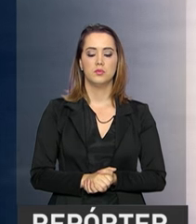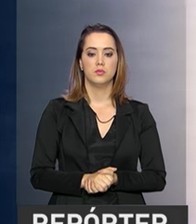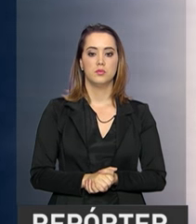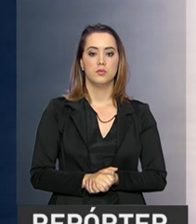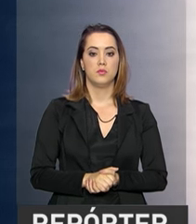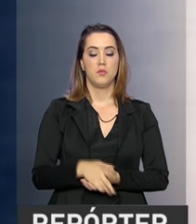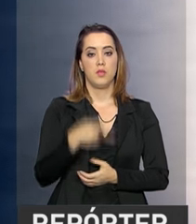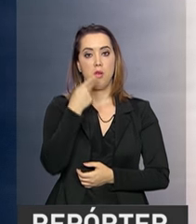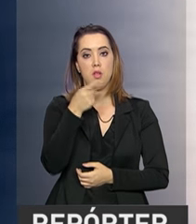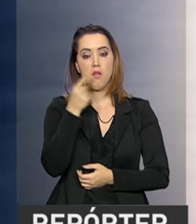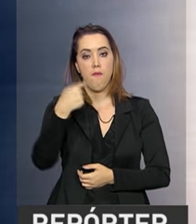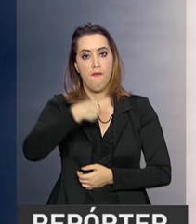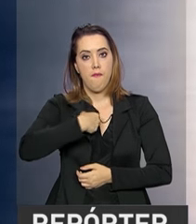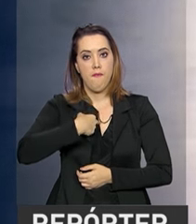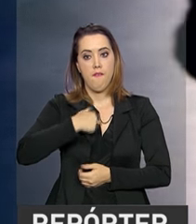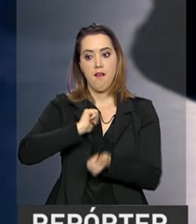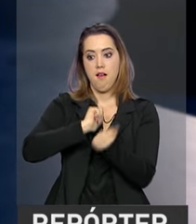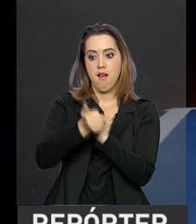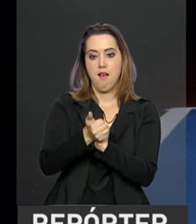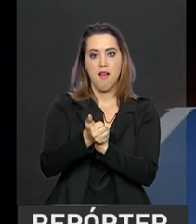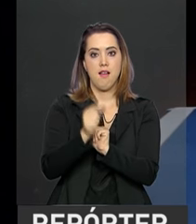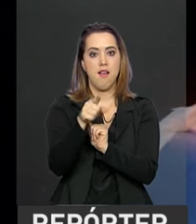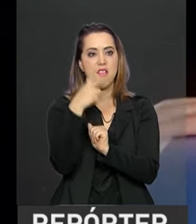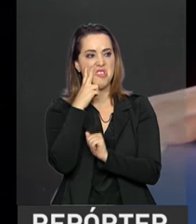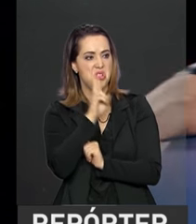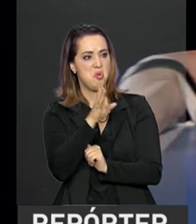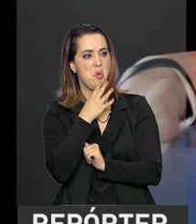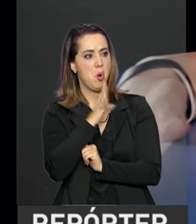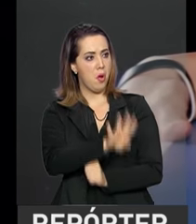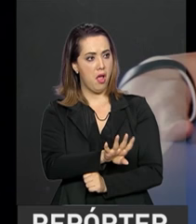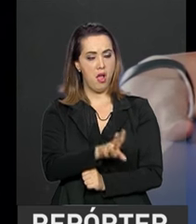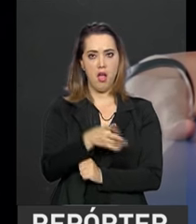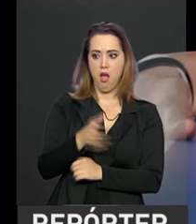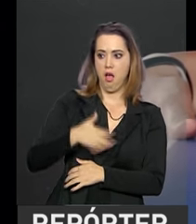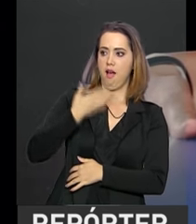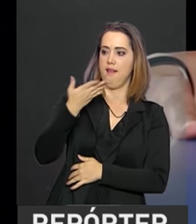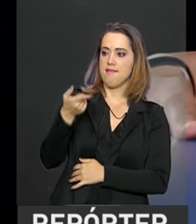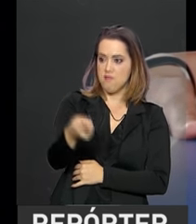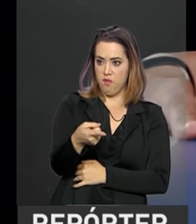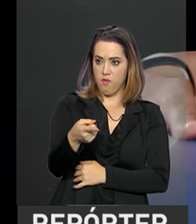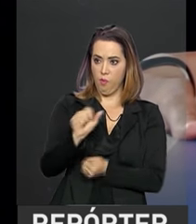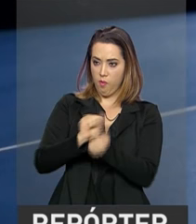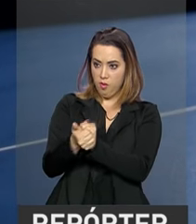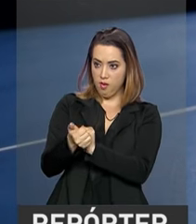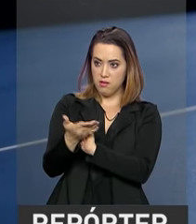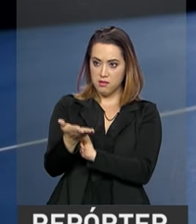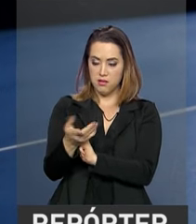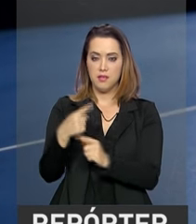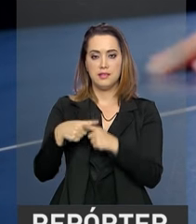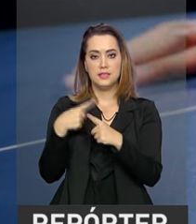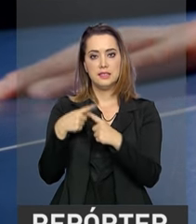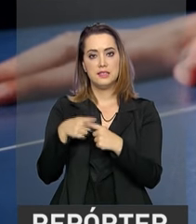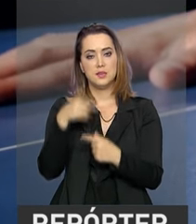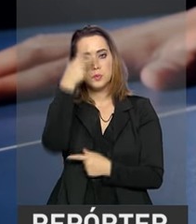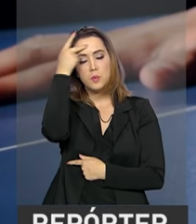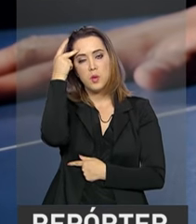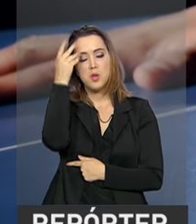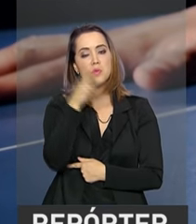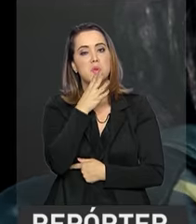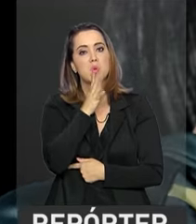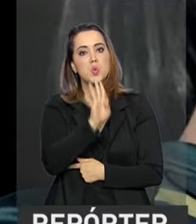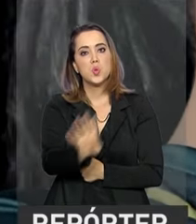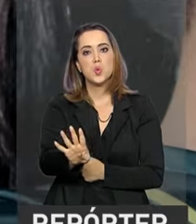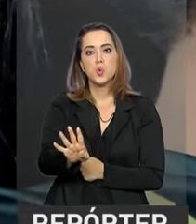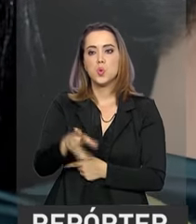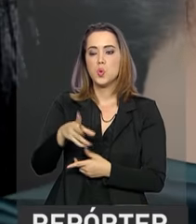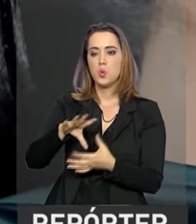quando eu falo que eu sou um atleta eh quem não me conhece assusta um pouco né Porque as pessoas não t muito conhecimento de